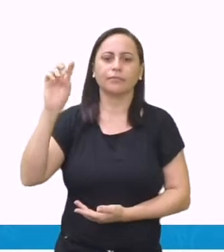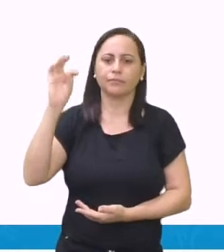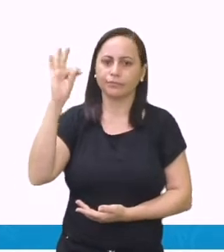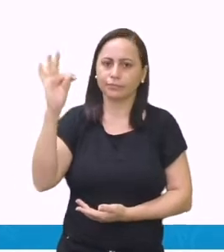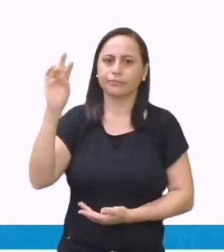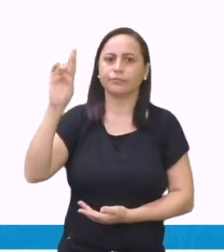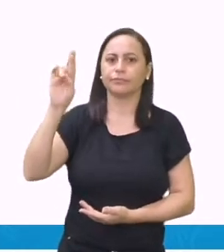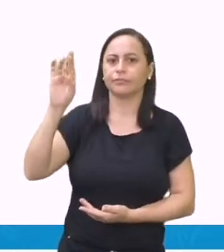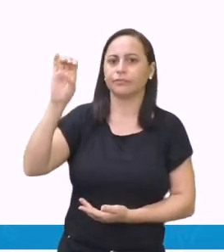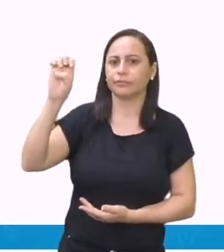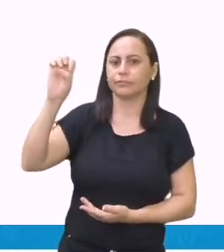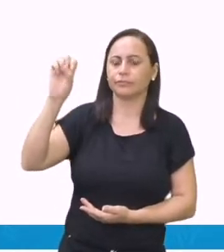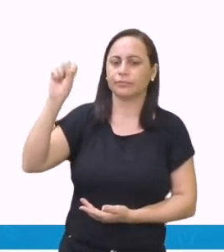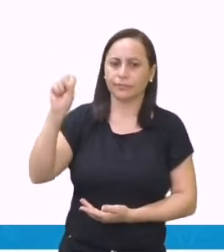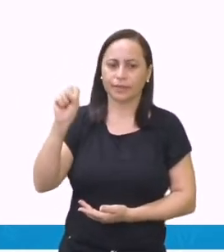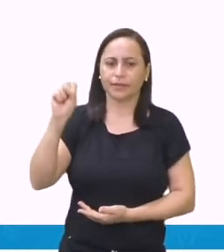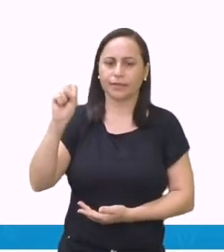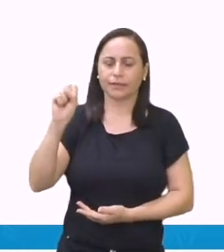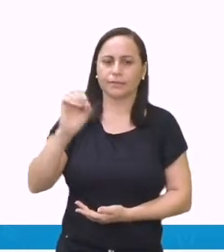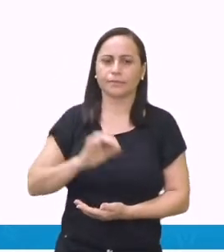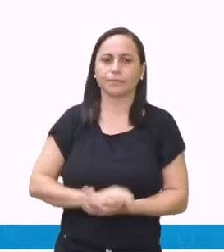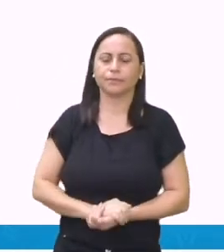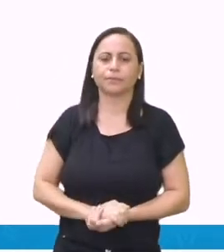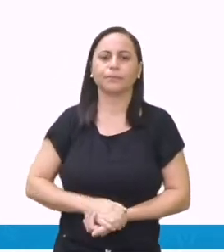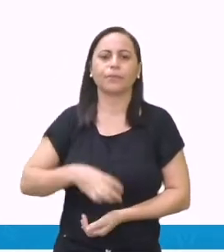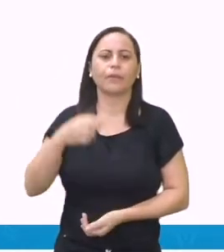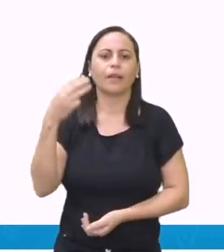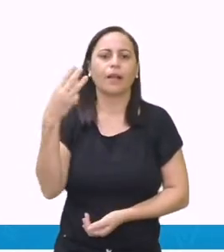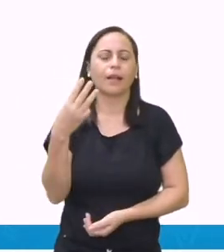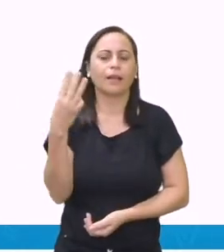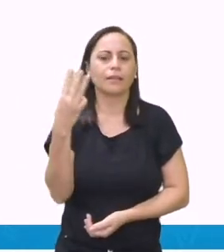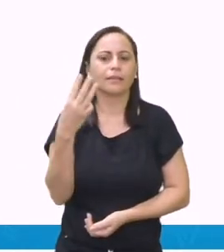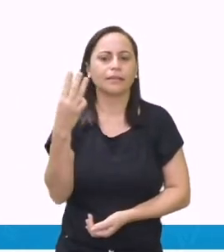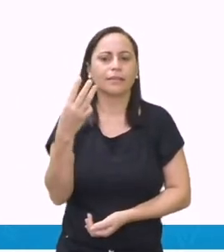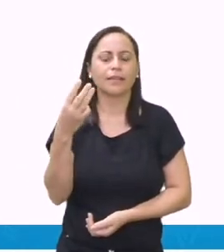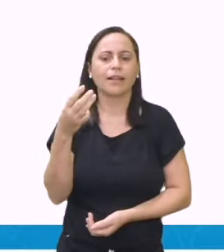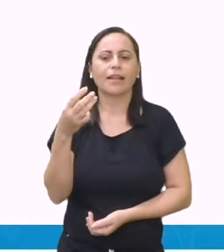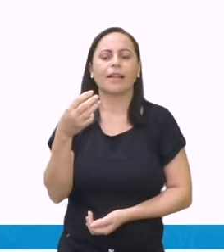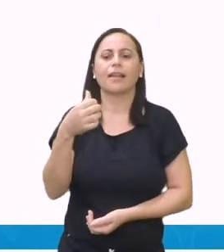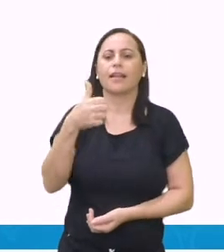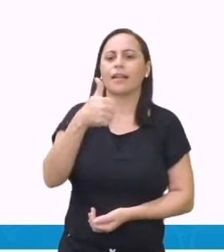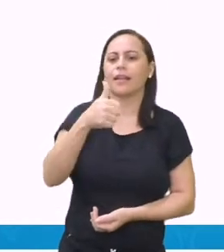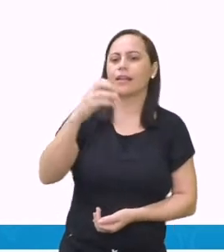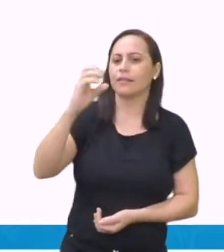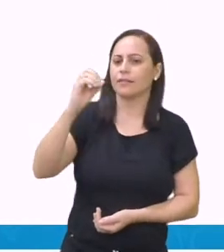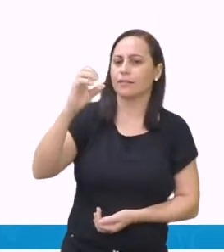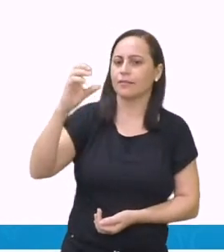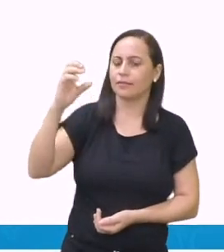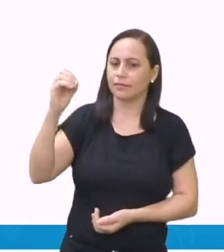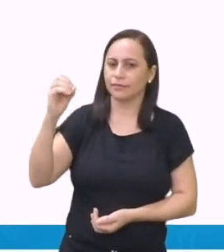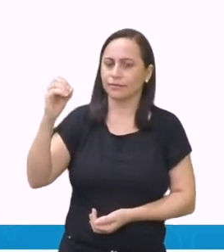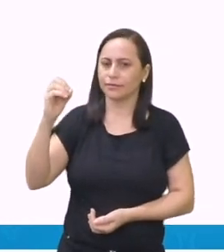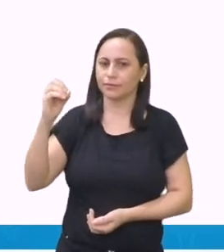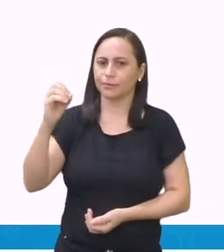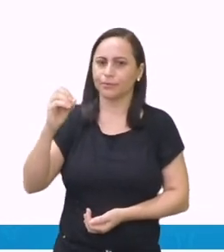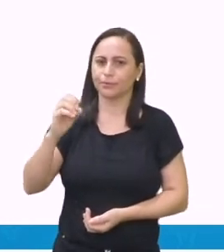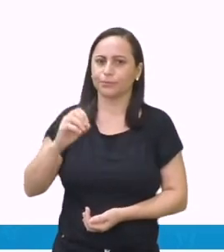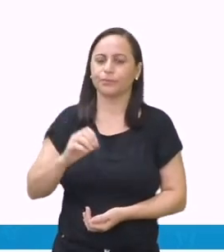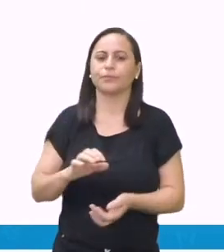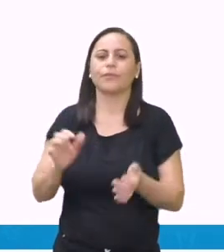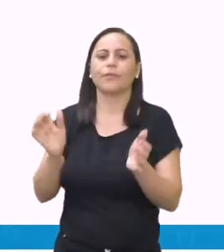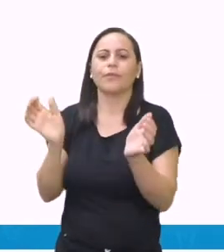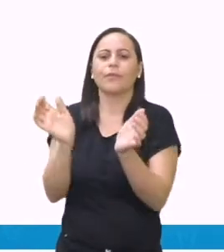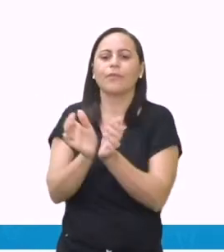3 centenas. Então, 3 centenas eu acabei de aprender que são 300